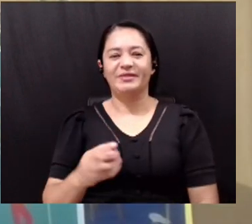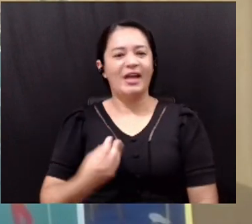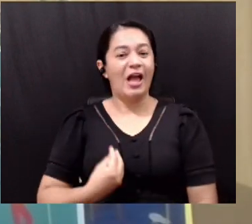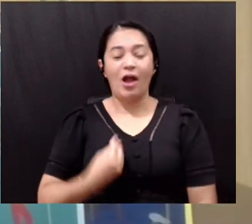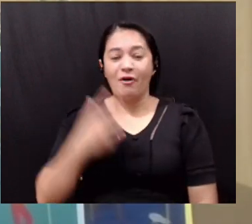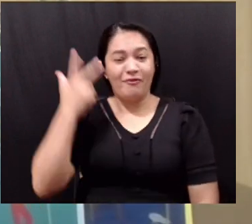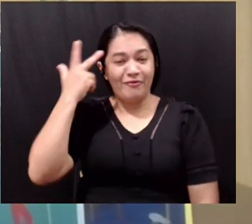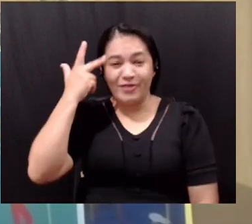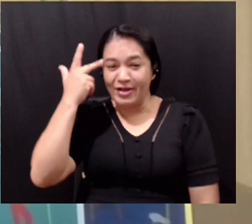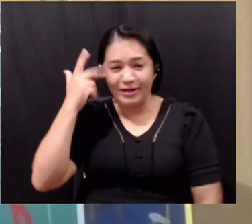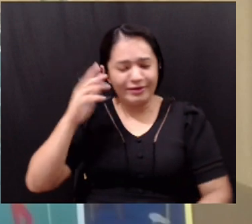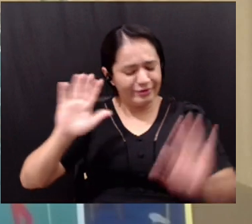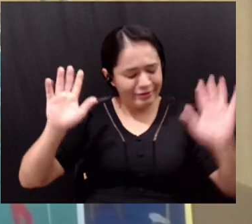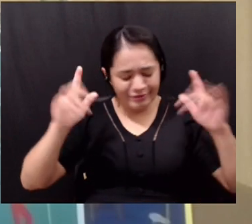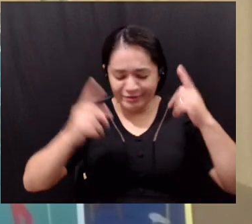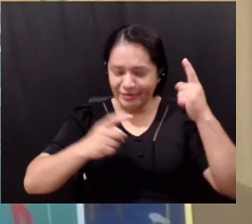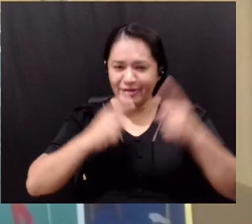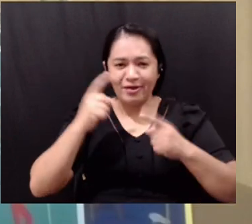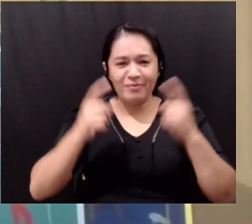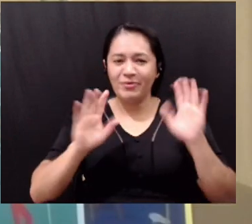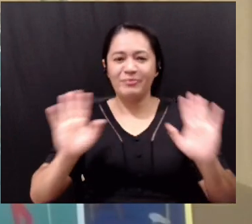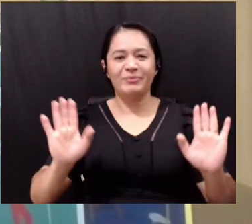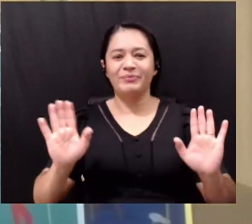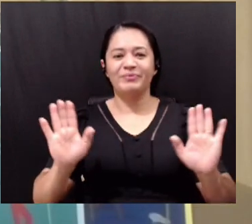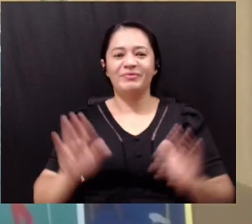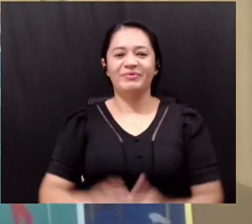cabeça, fica tranquila, vamos lá.